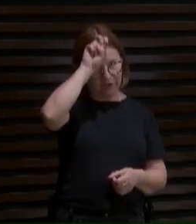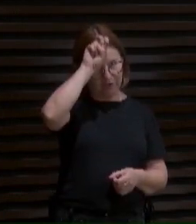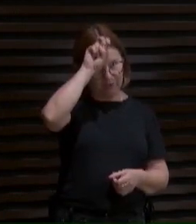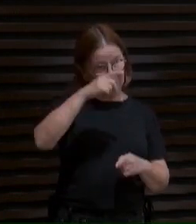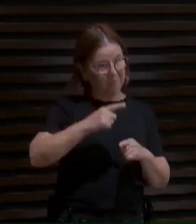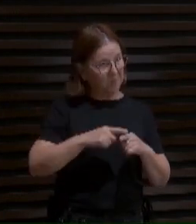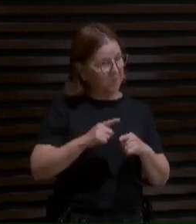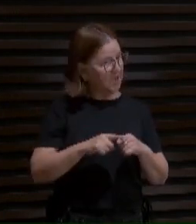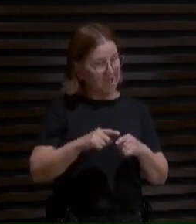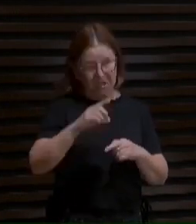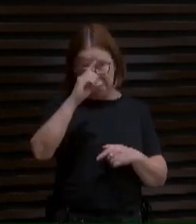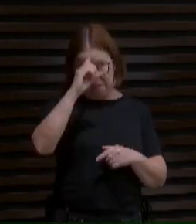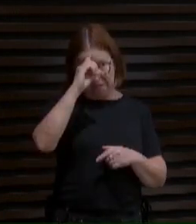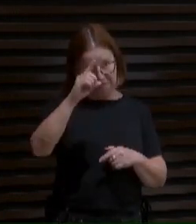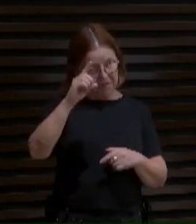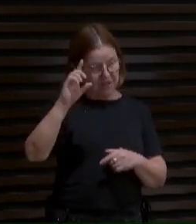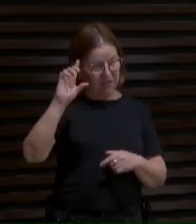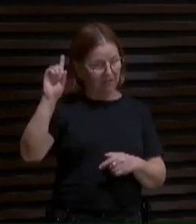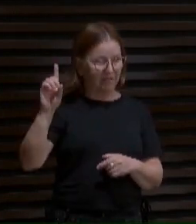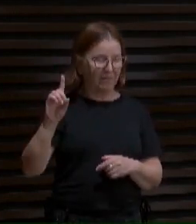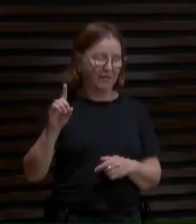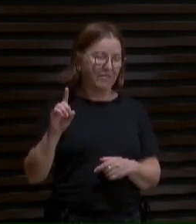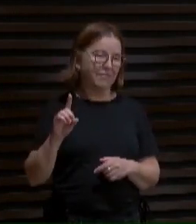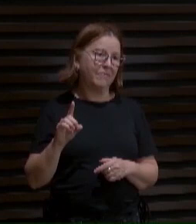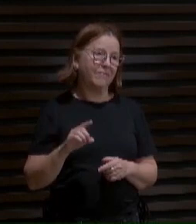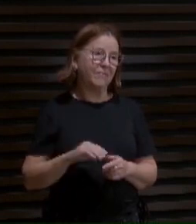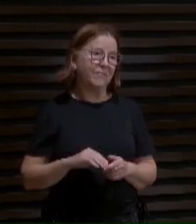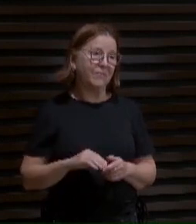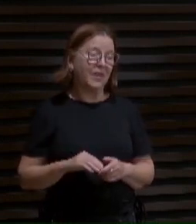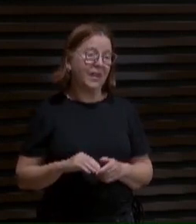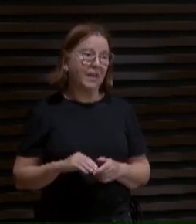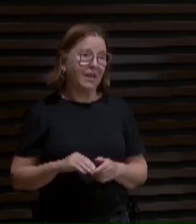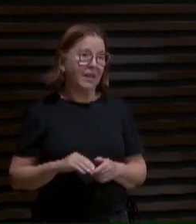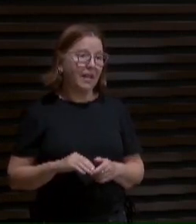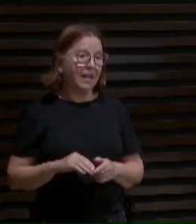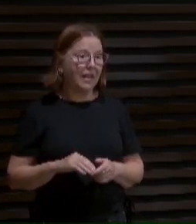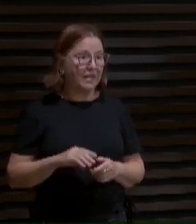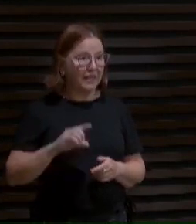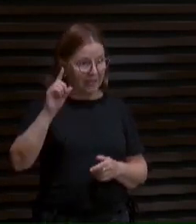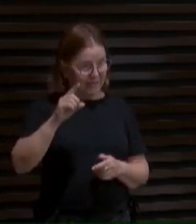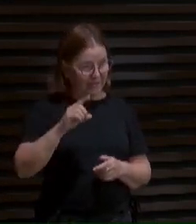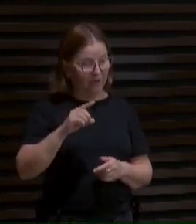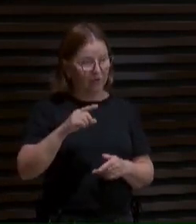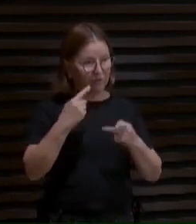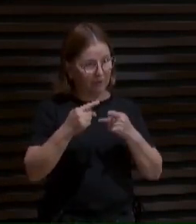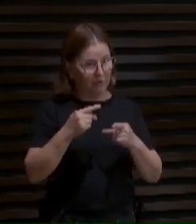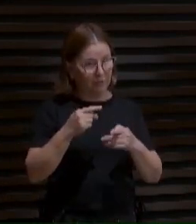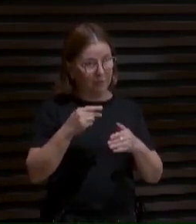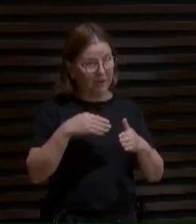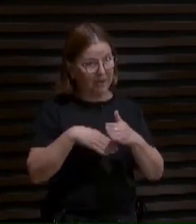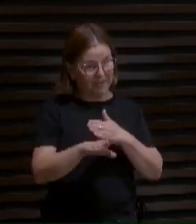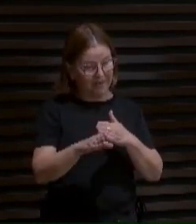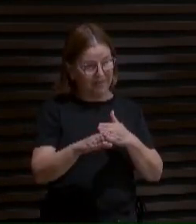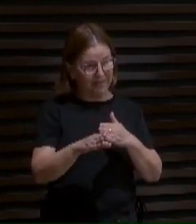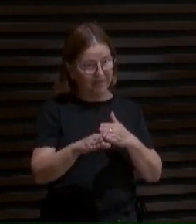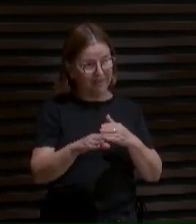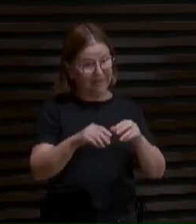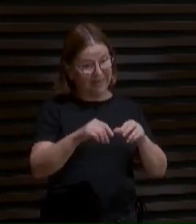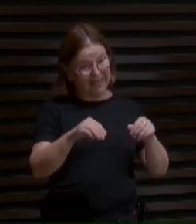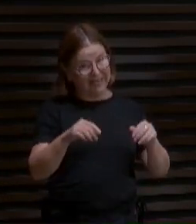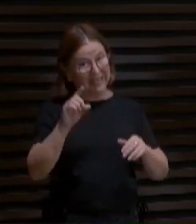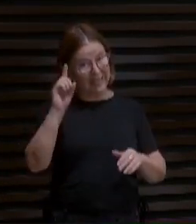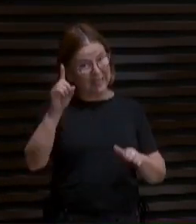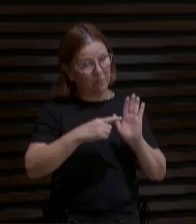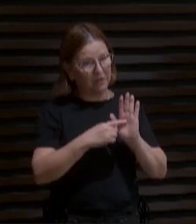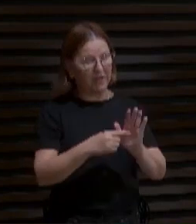às ordens de Deus. Deus diz, vai para uma terra que eu te mostrarei, lá você vai ser uma bênção. Mas na primeira crise que houve, e